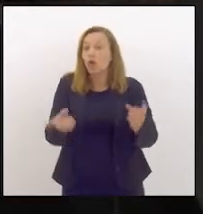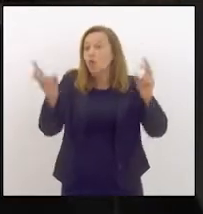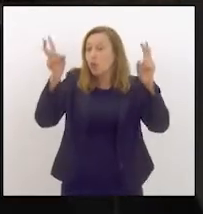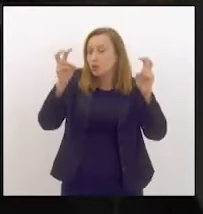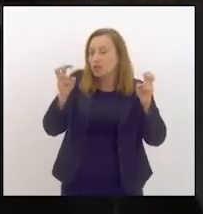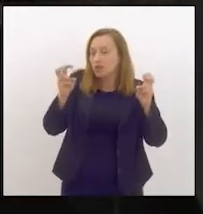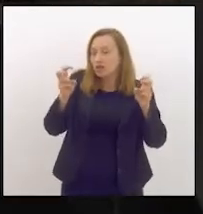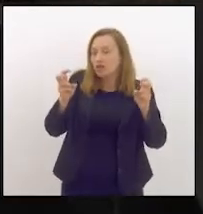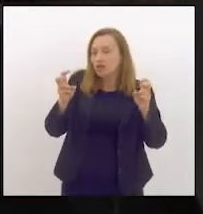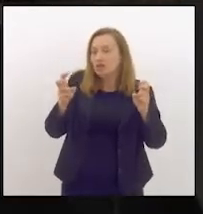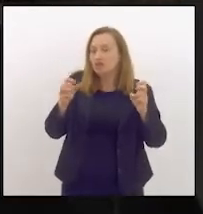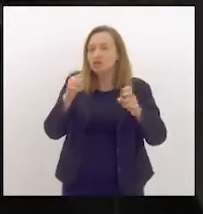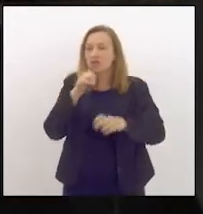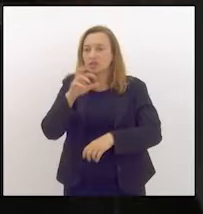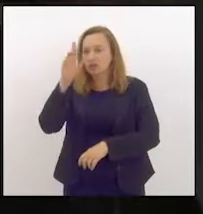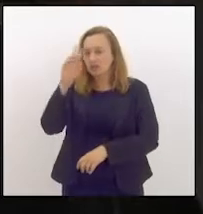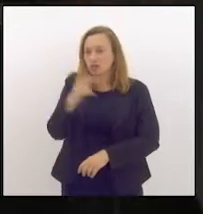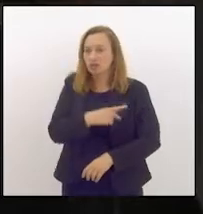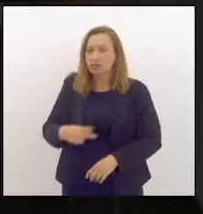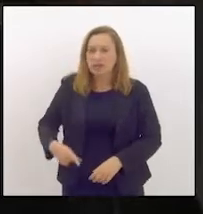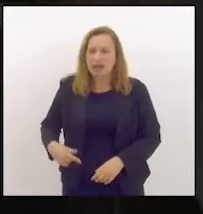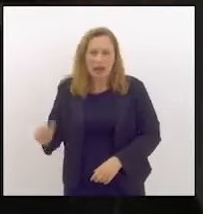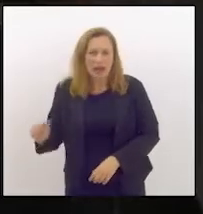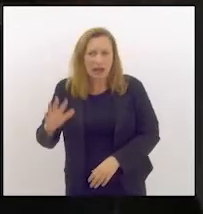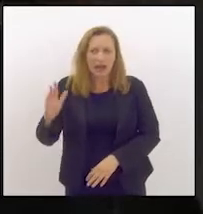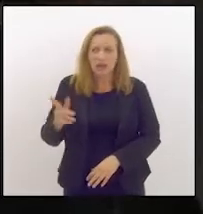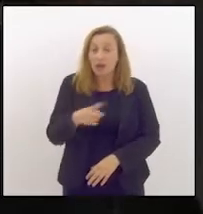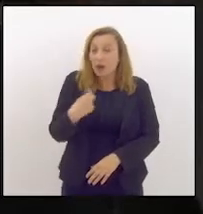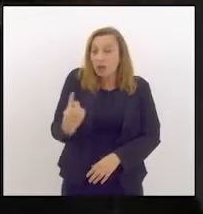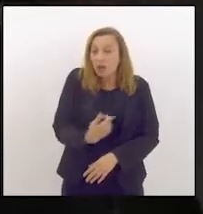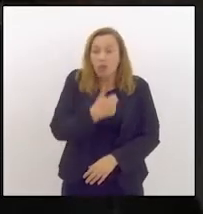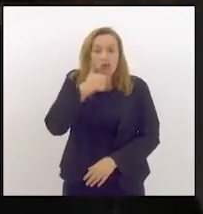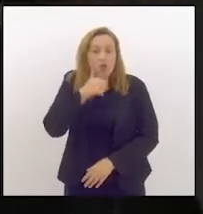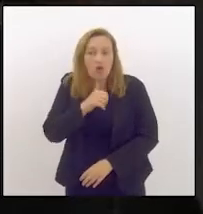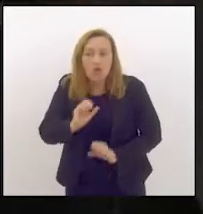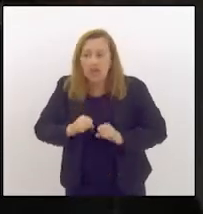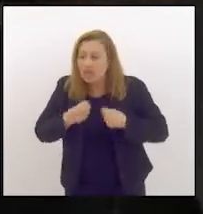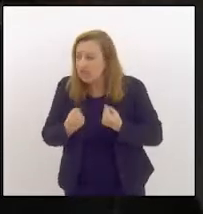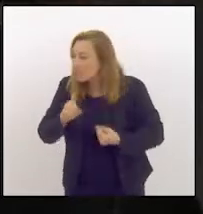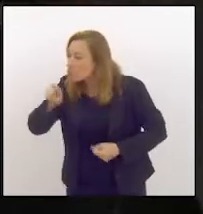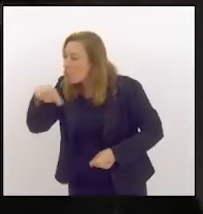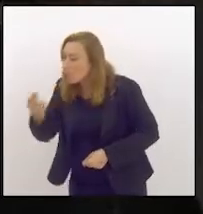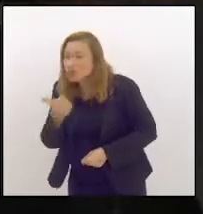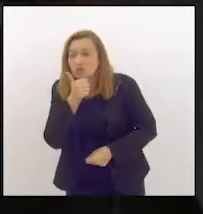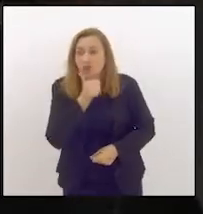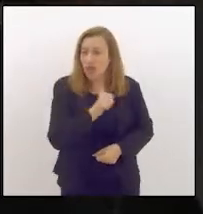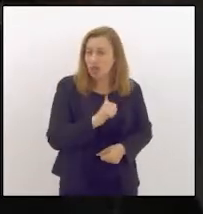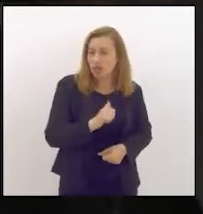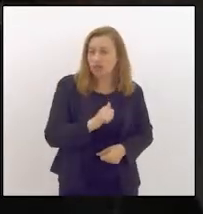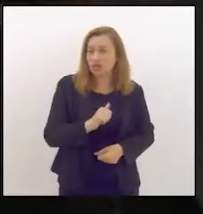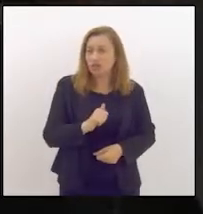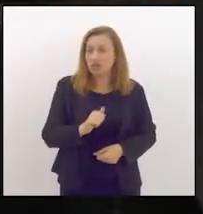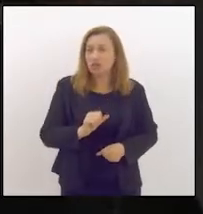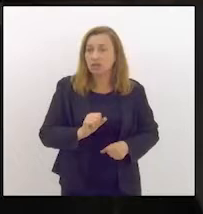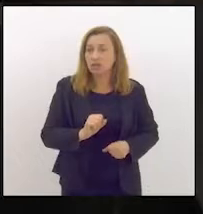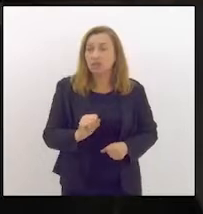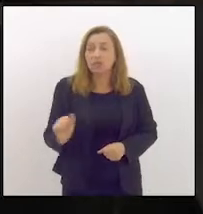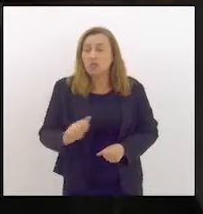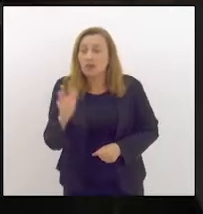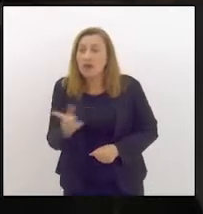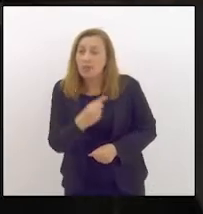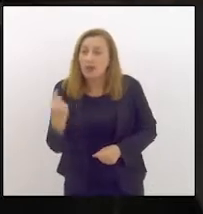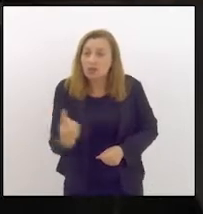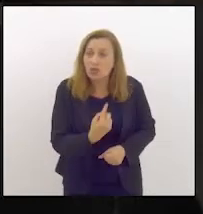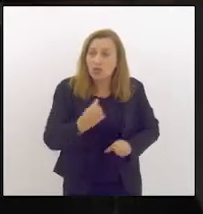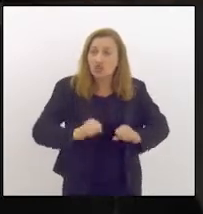presidenta muito caro para nós mulheres mulheres que defendemos outras mulheres muito claro para